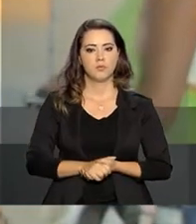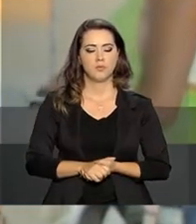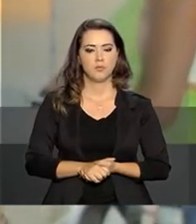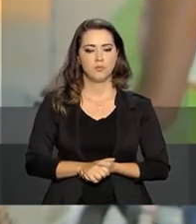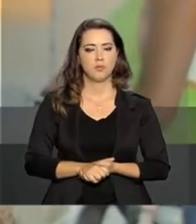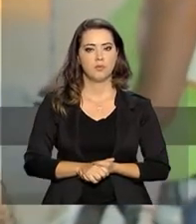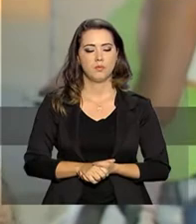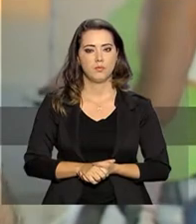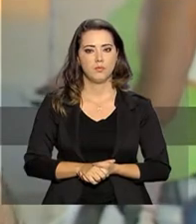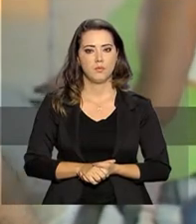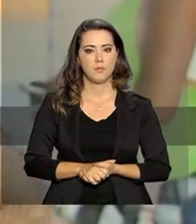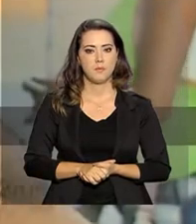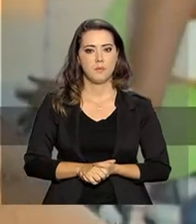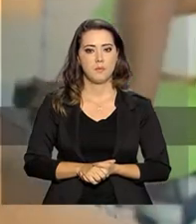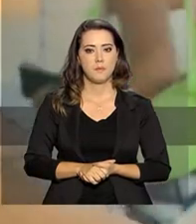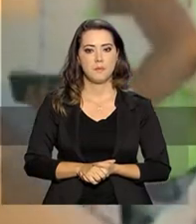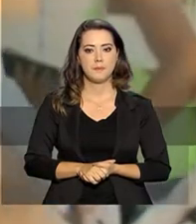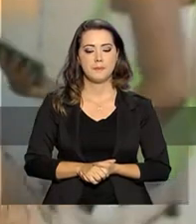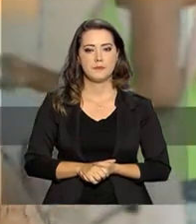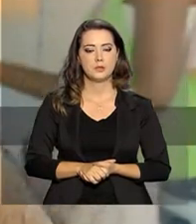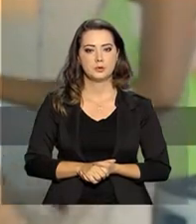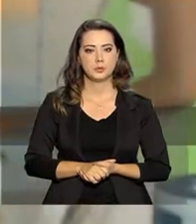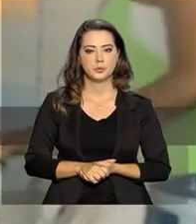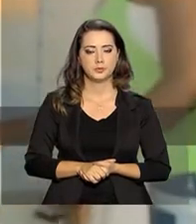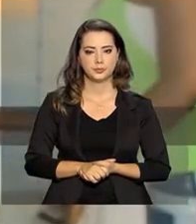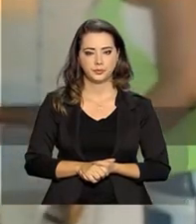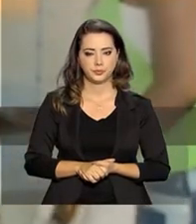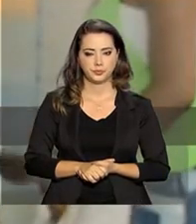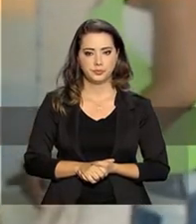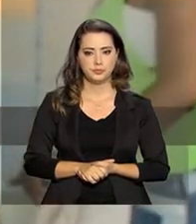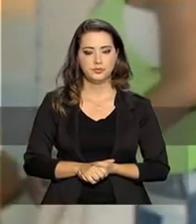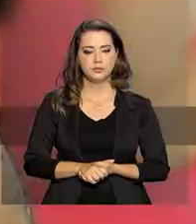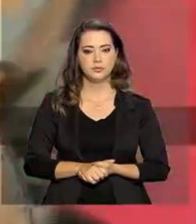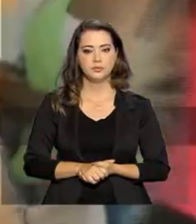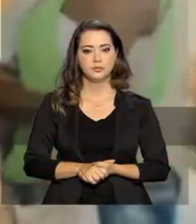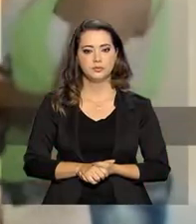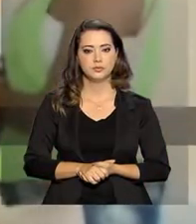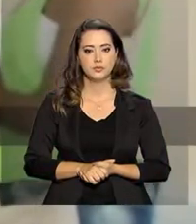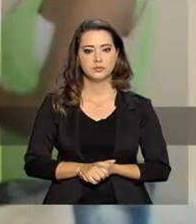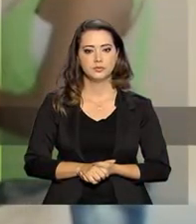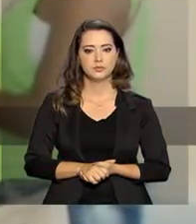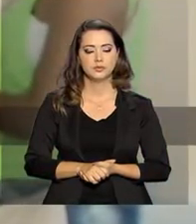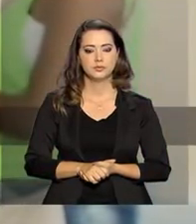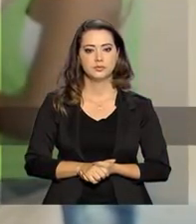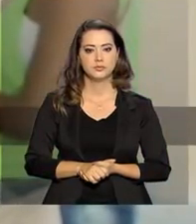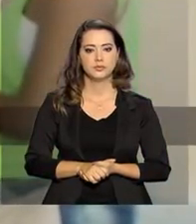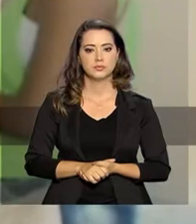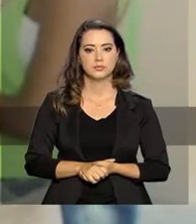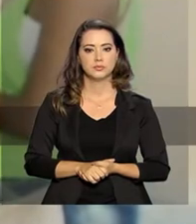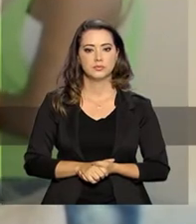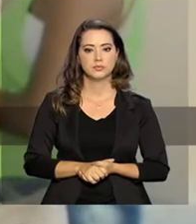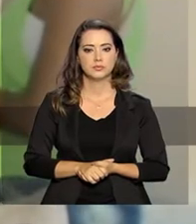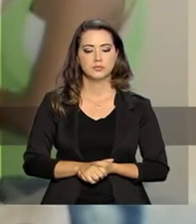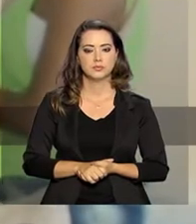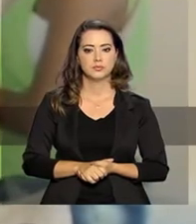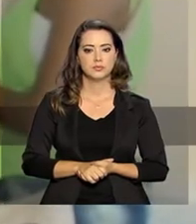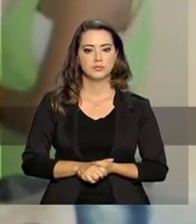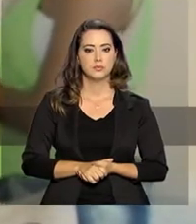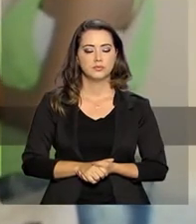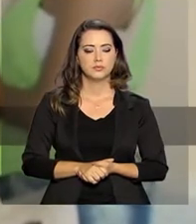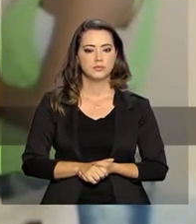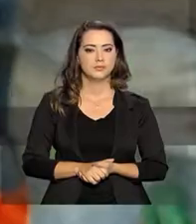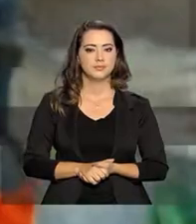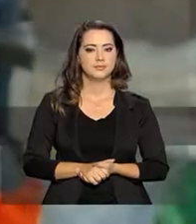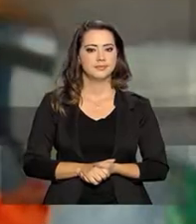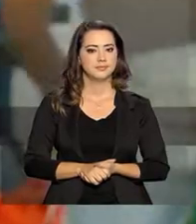llevaron a un refugio, le dieron de comer a mis hijos, a mi esposa, me llevaron a otra ciudad. ¿Qué más puedo decir?